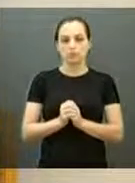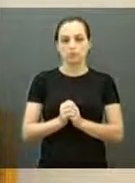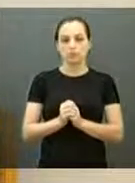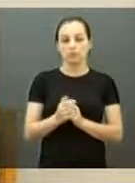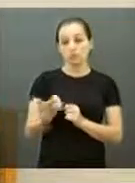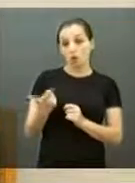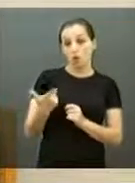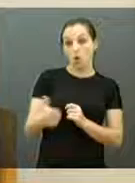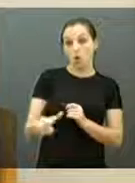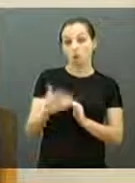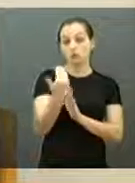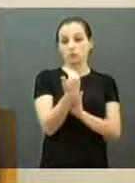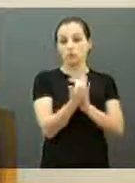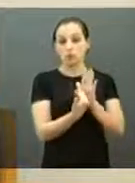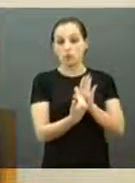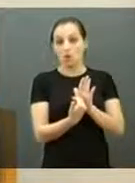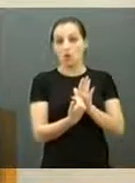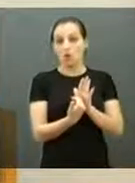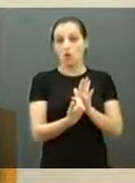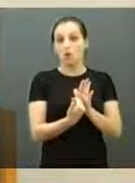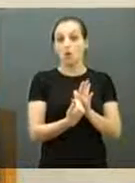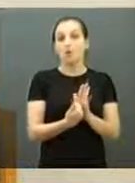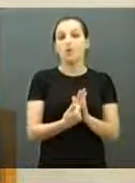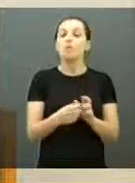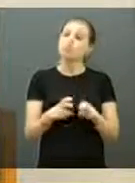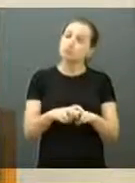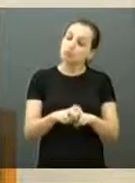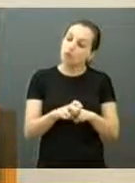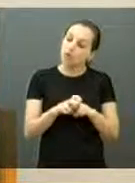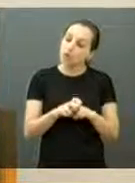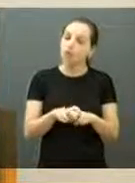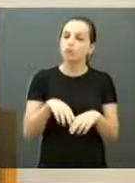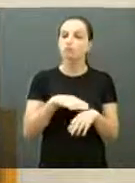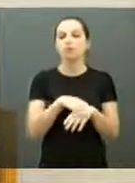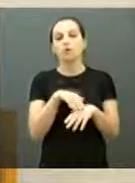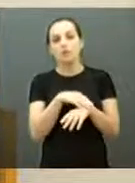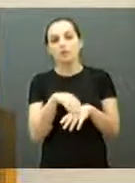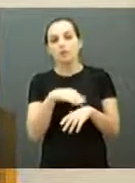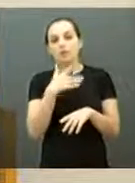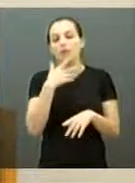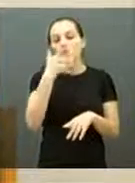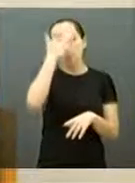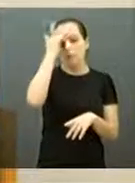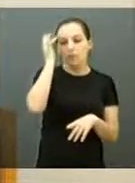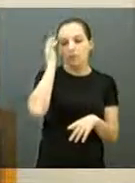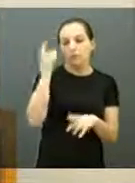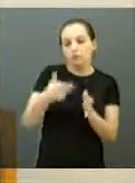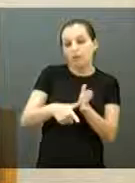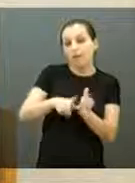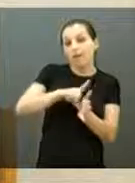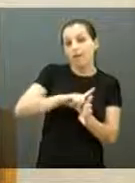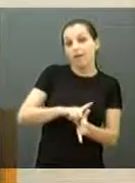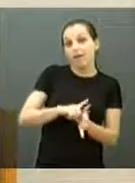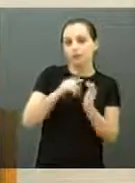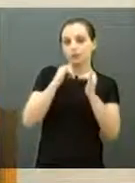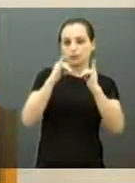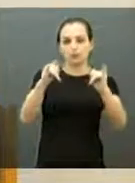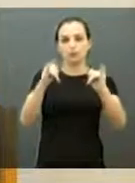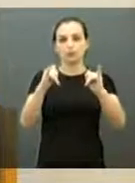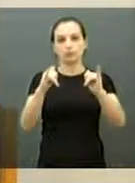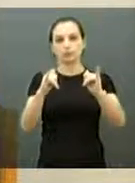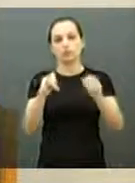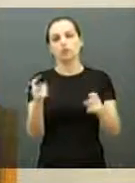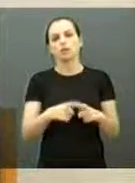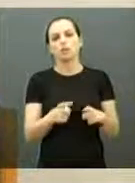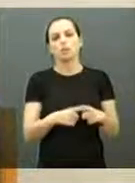Outro que aparece na lista aqui, é por isso que é importante você conversar com as pessoas antes de se fazer denúncia. Tem um médico aqui na